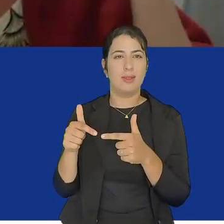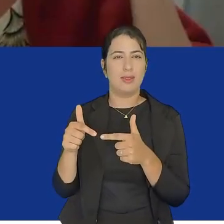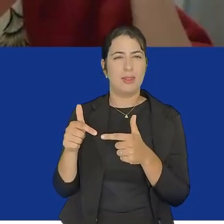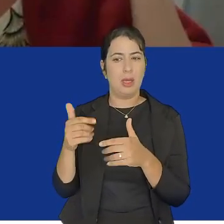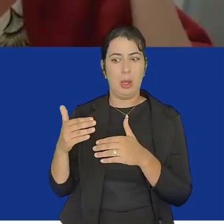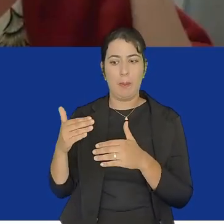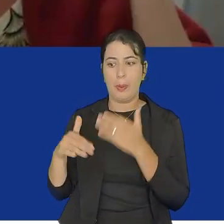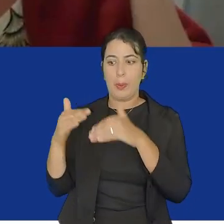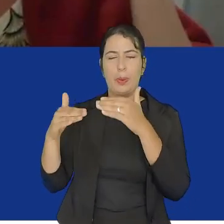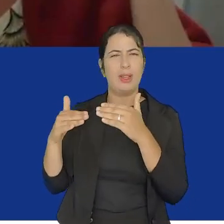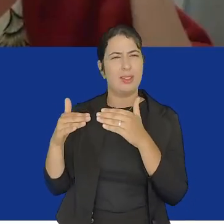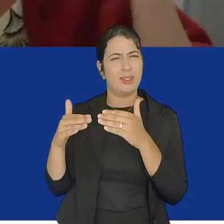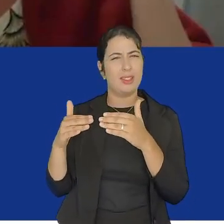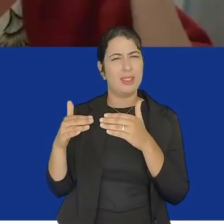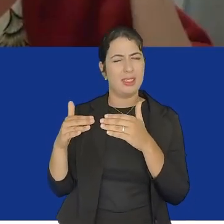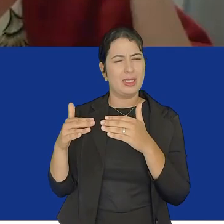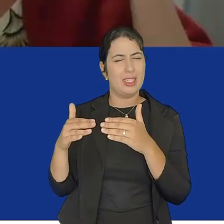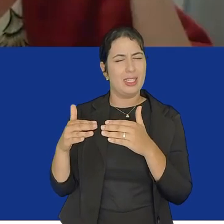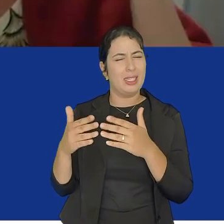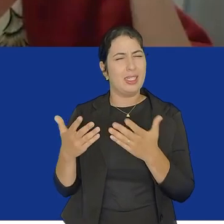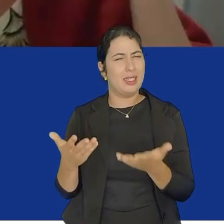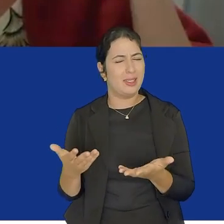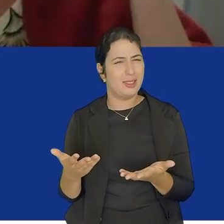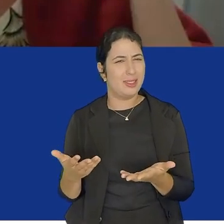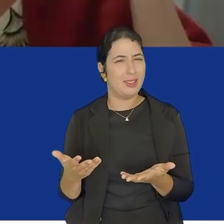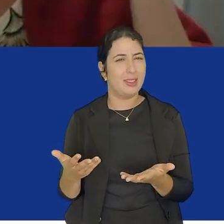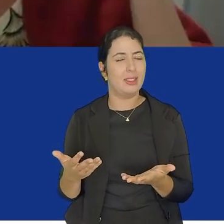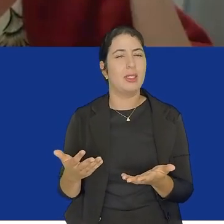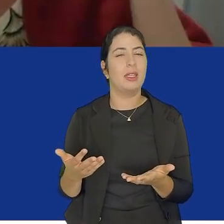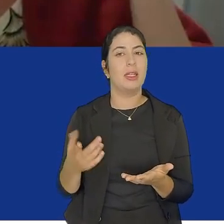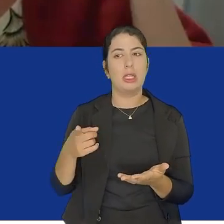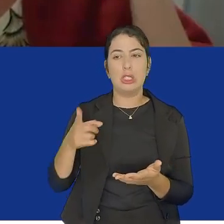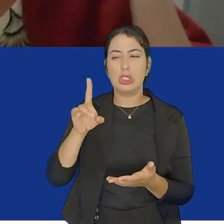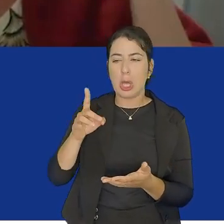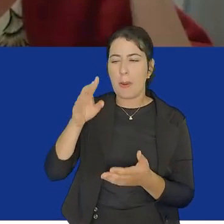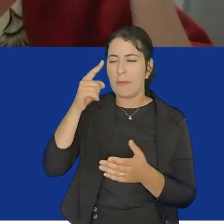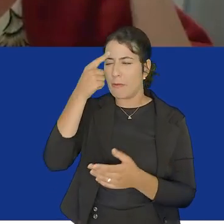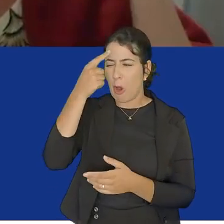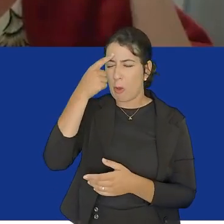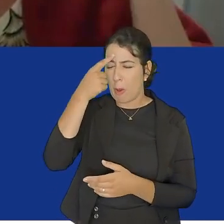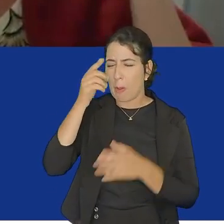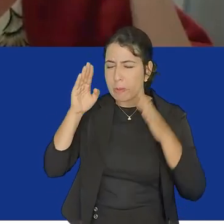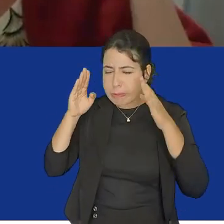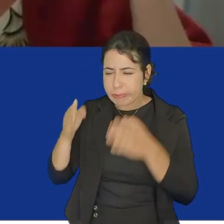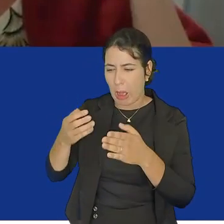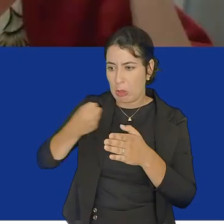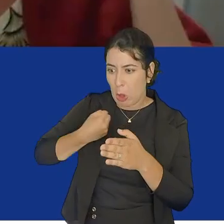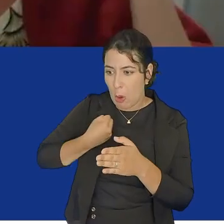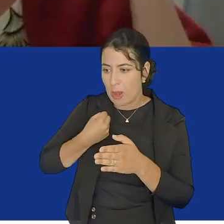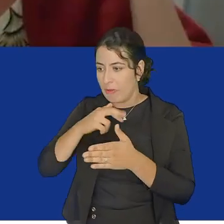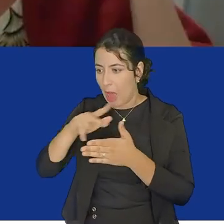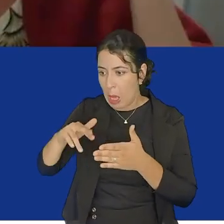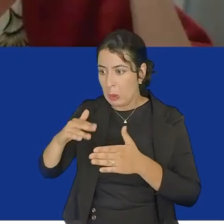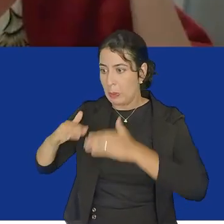das relações, né? Quando a gente vai cuidar de qualquer coisa que não seja o número e a produtividade, né? Então, eu acho que essa é uma chave muito